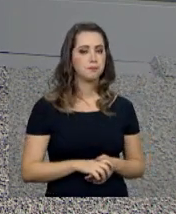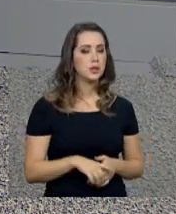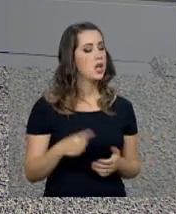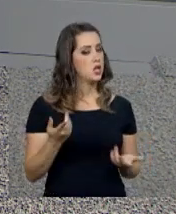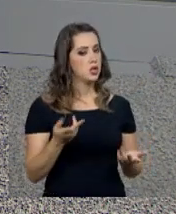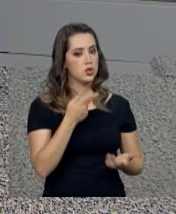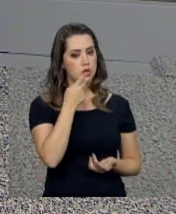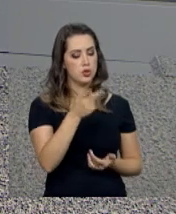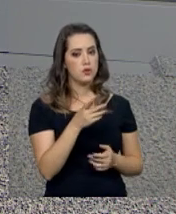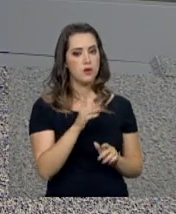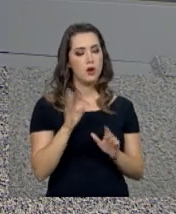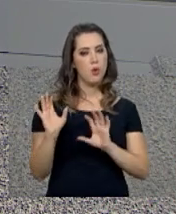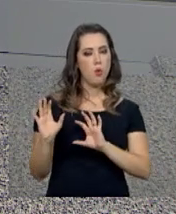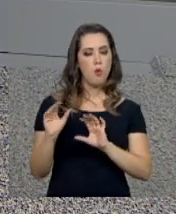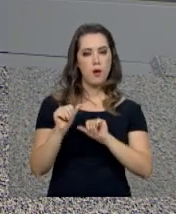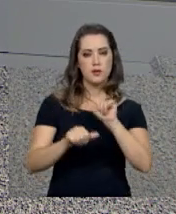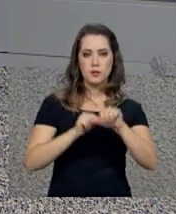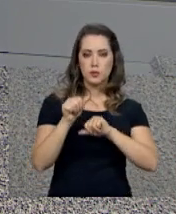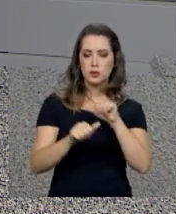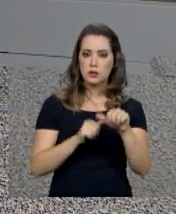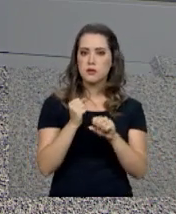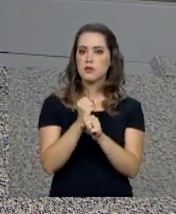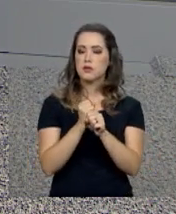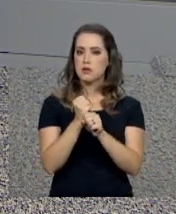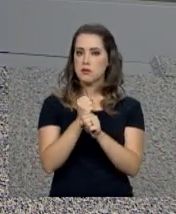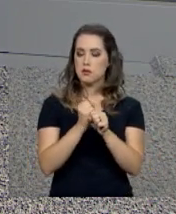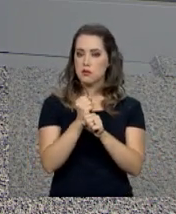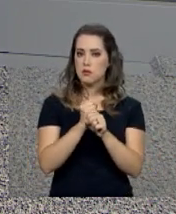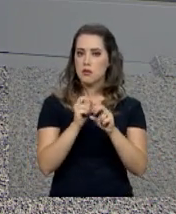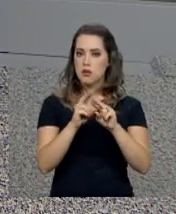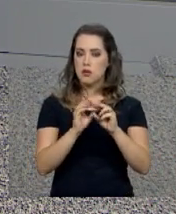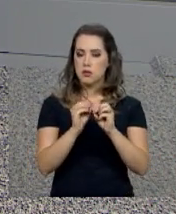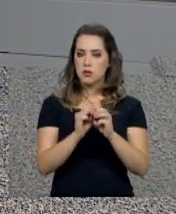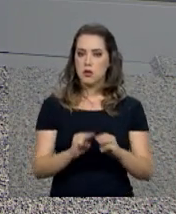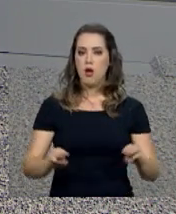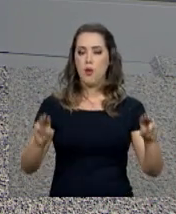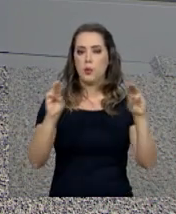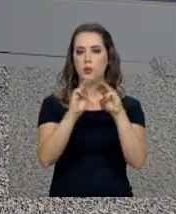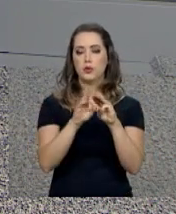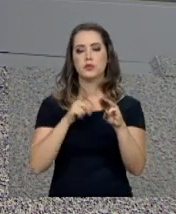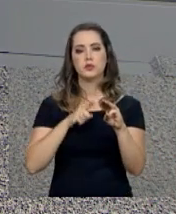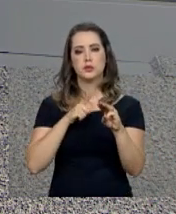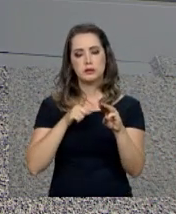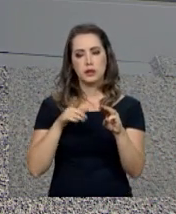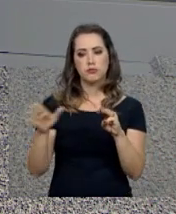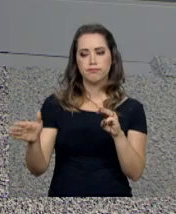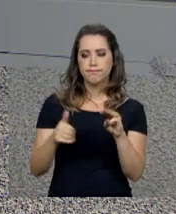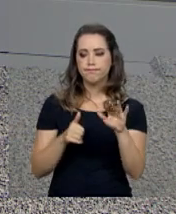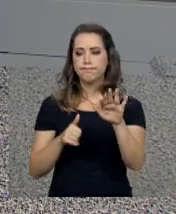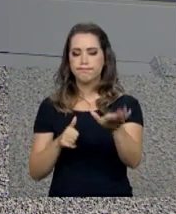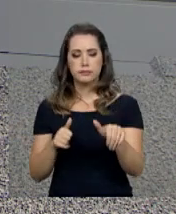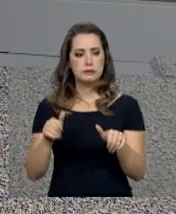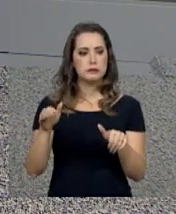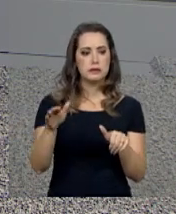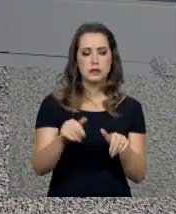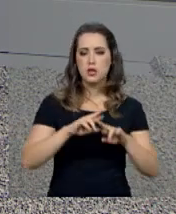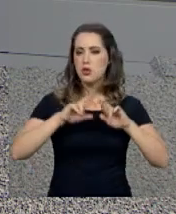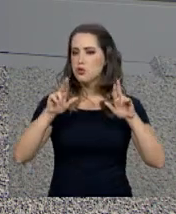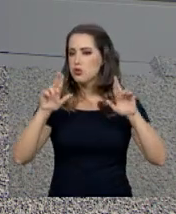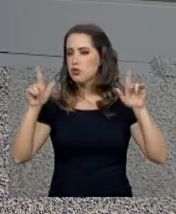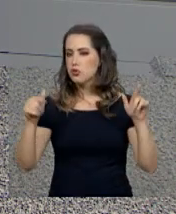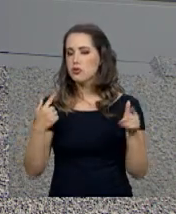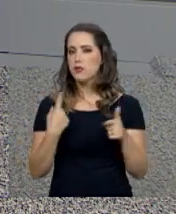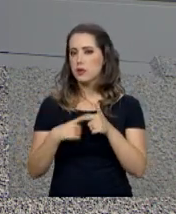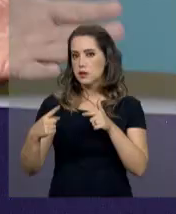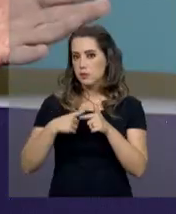não foi passando nesses mais de 70 anos recebendo incorporando demandas da sociedade o tema da questão climática